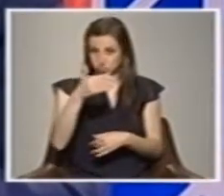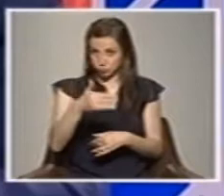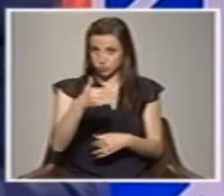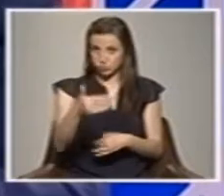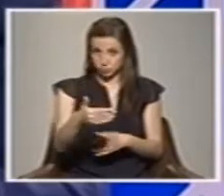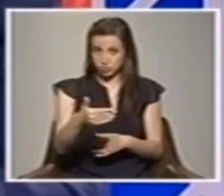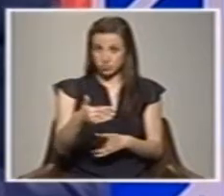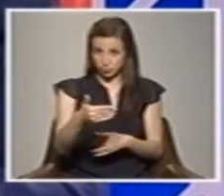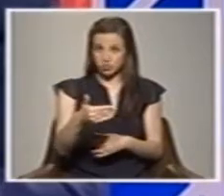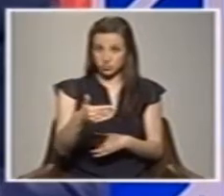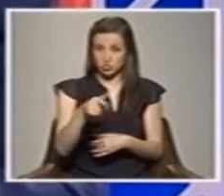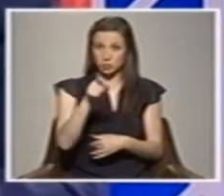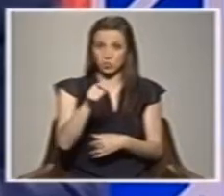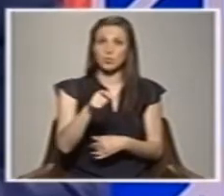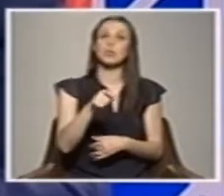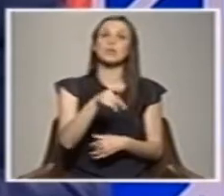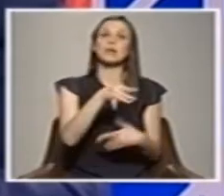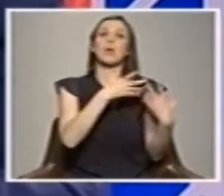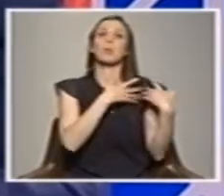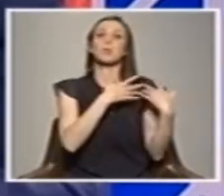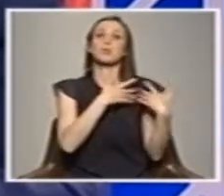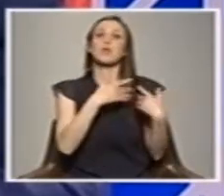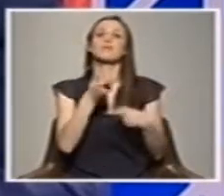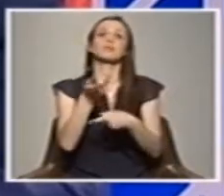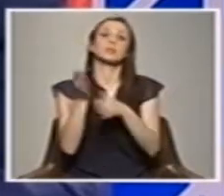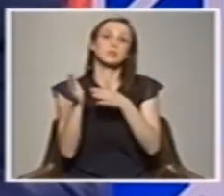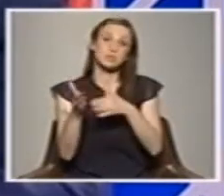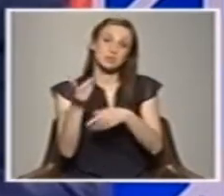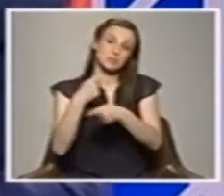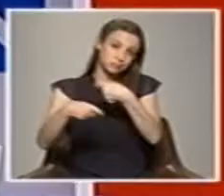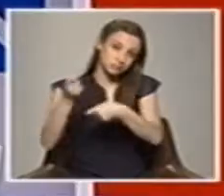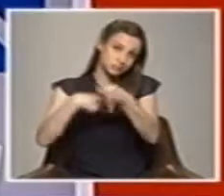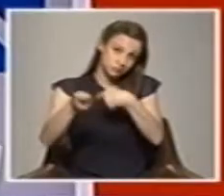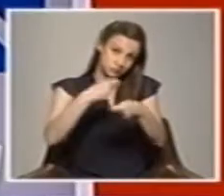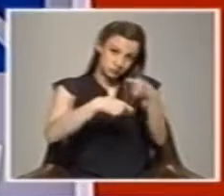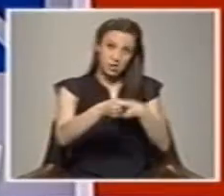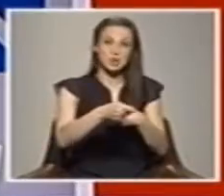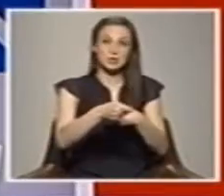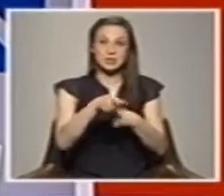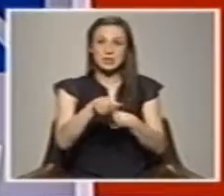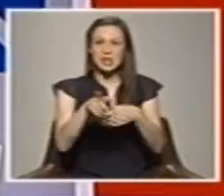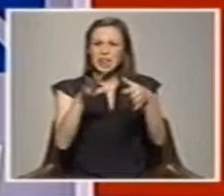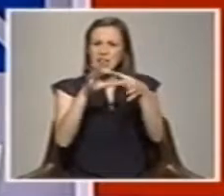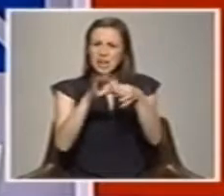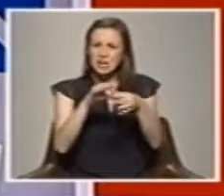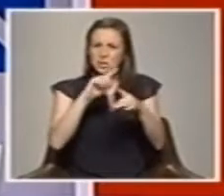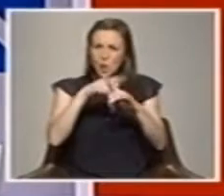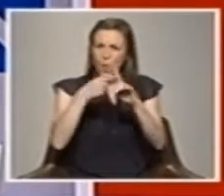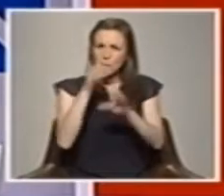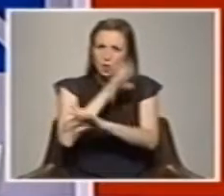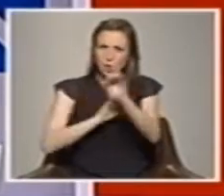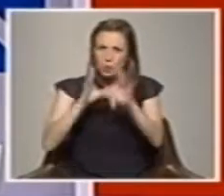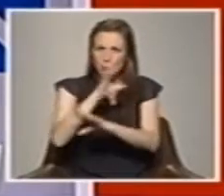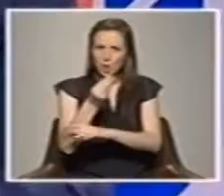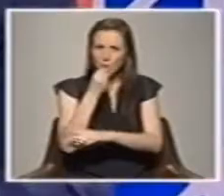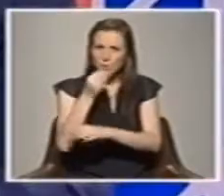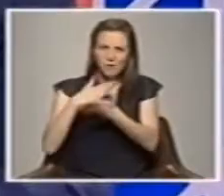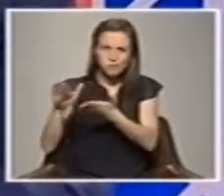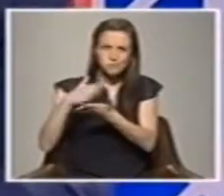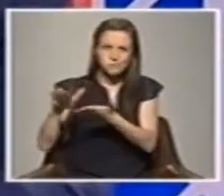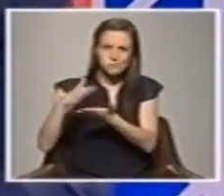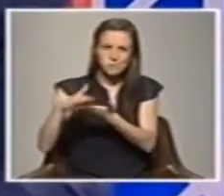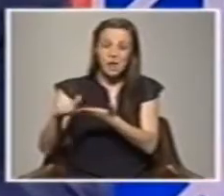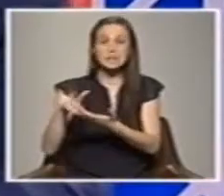agentes económicos, como agentes de distribuição, e, portanto, como restauração. Portanto, resolveram associar-se também, de alguma forma, a este ano europeu contra o desperdício alimentar. Sim, o Parlamento